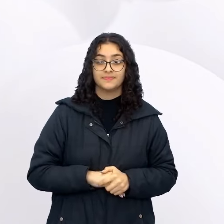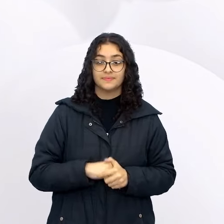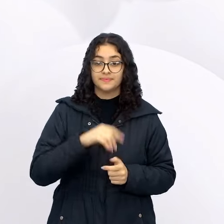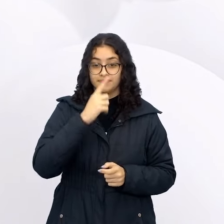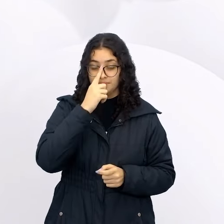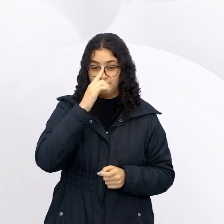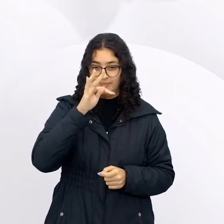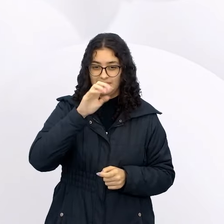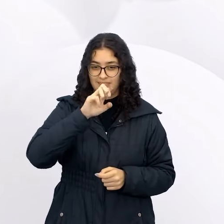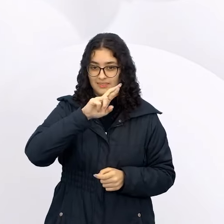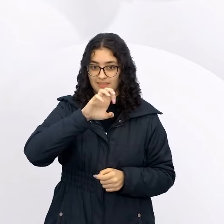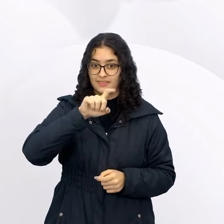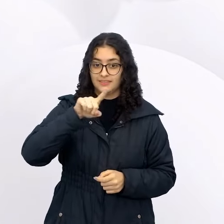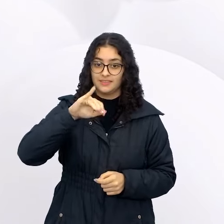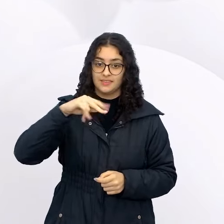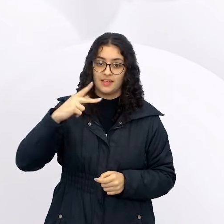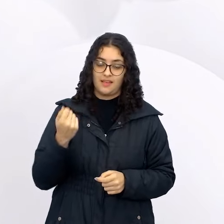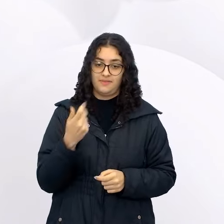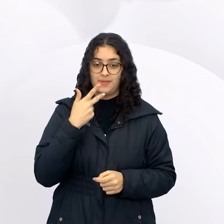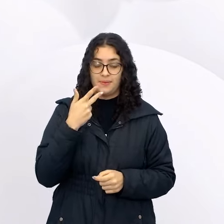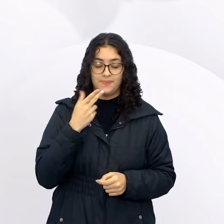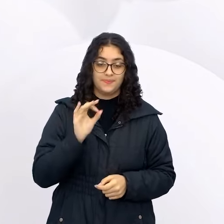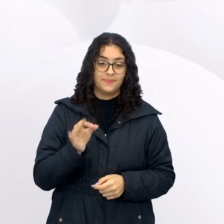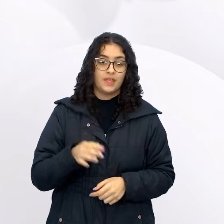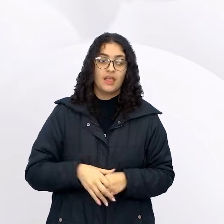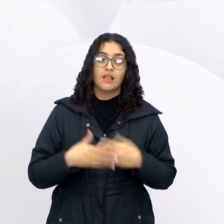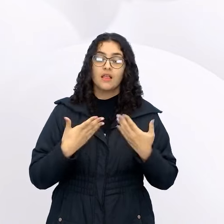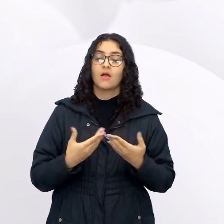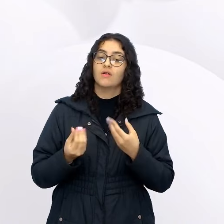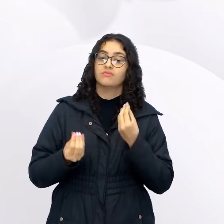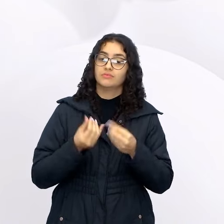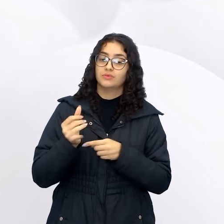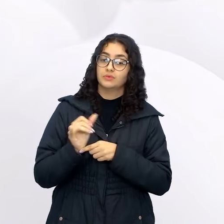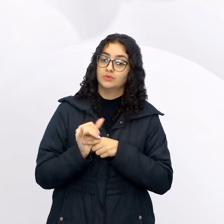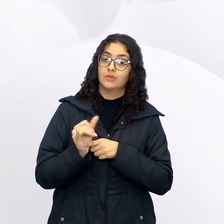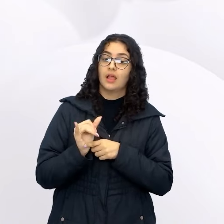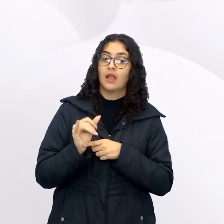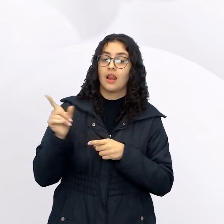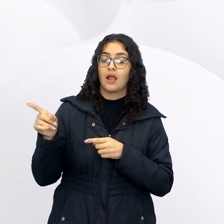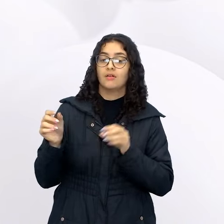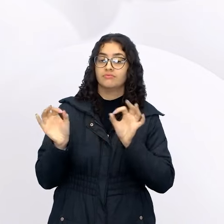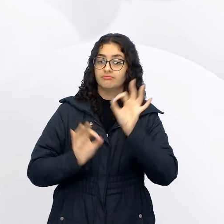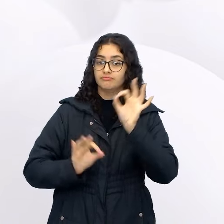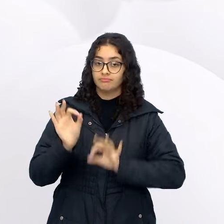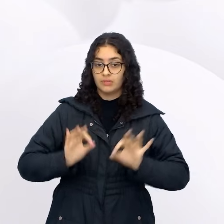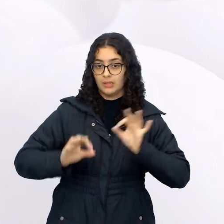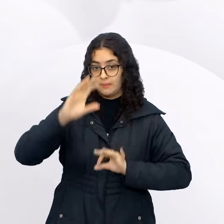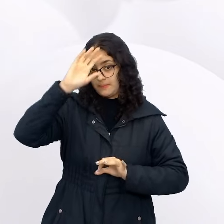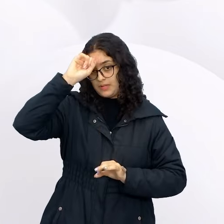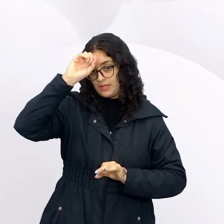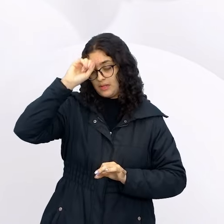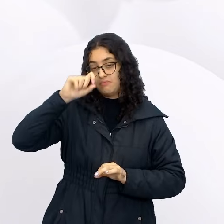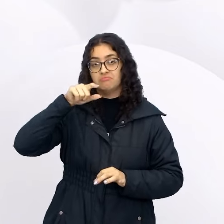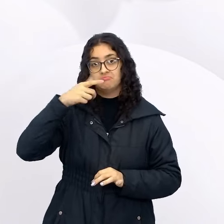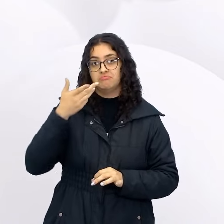tem lá no YouTube. Até esse daí foi construído em cima da aprendizagem baseada